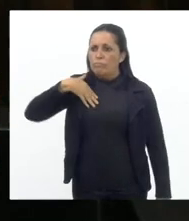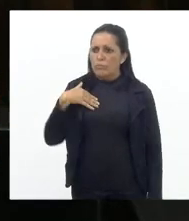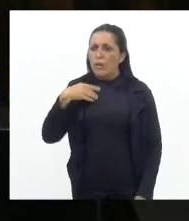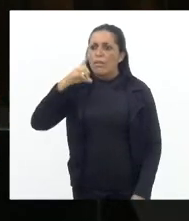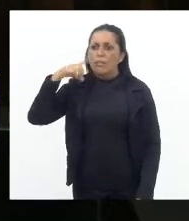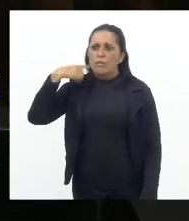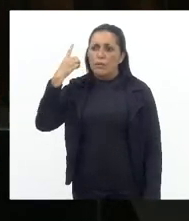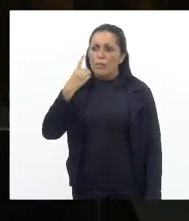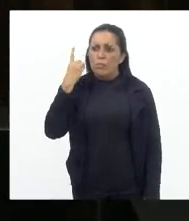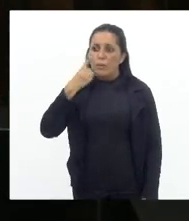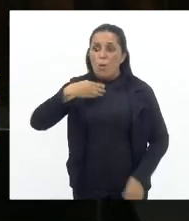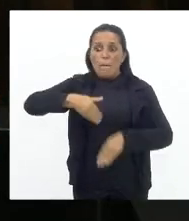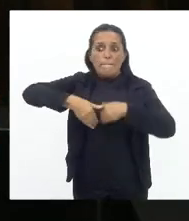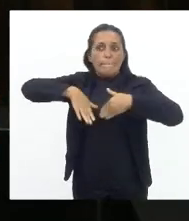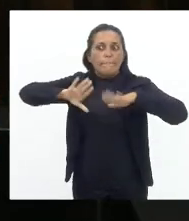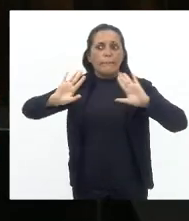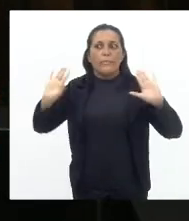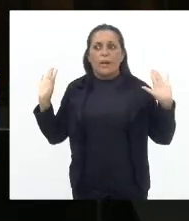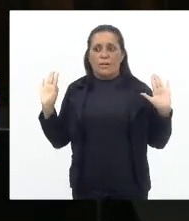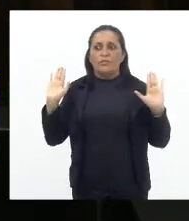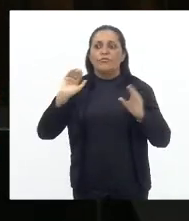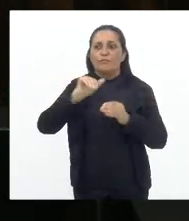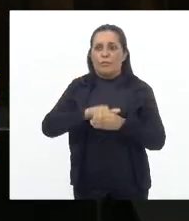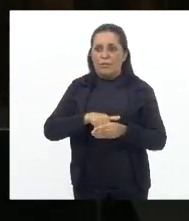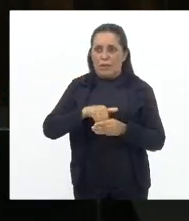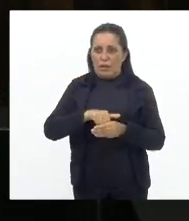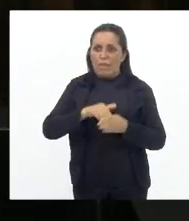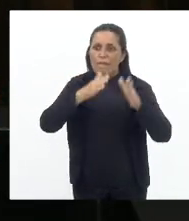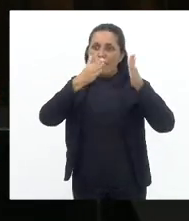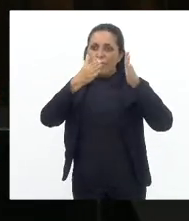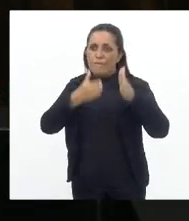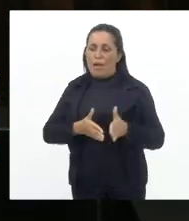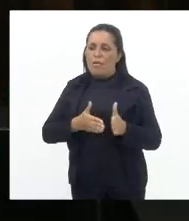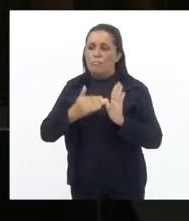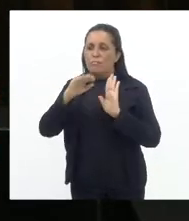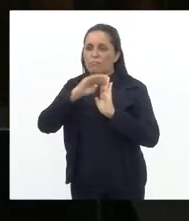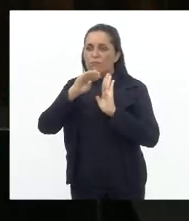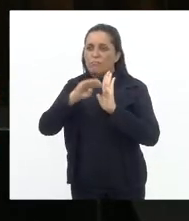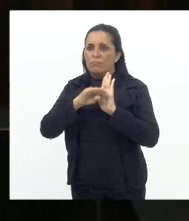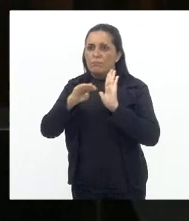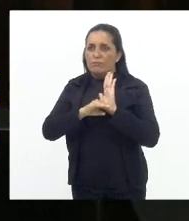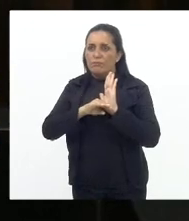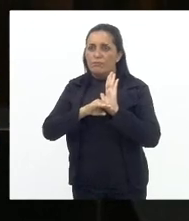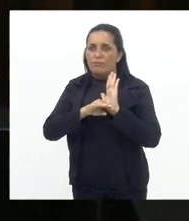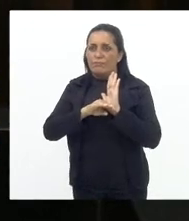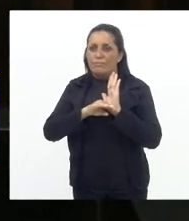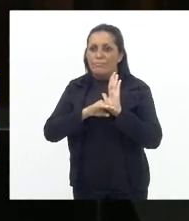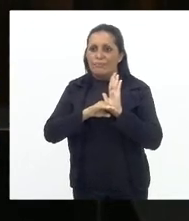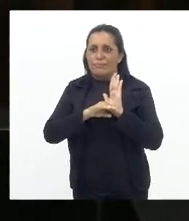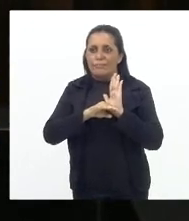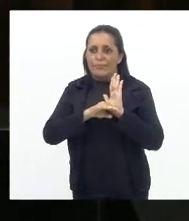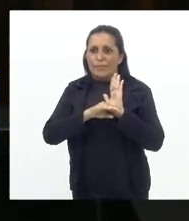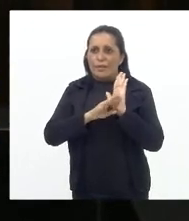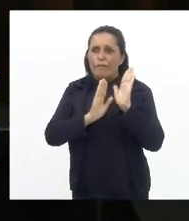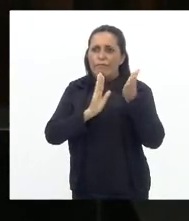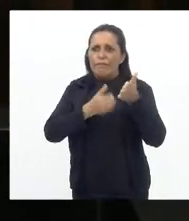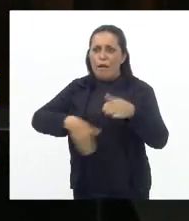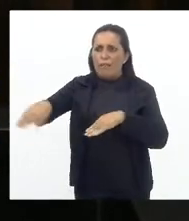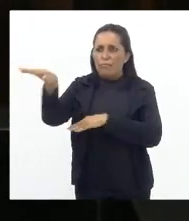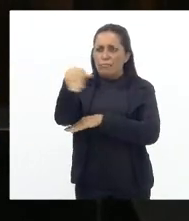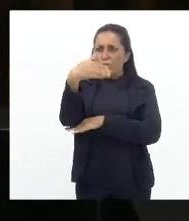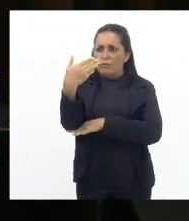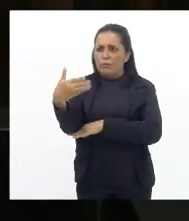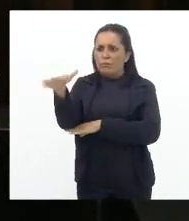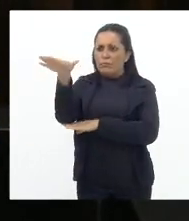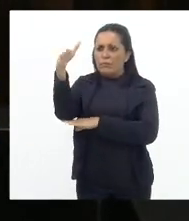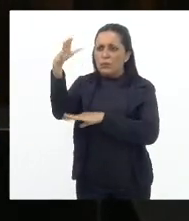um dos deputados se não o mais devotado e fiel as faltas que os elegeram é fiel as bandeiras e